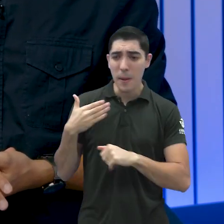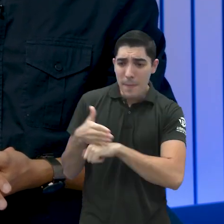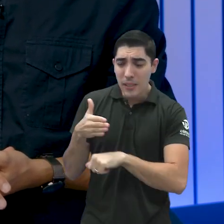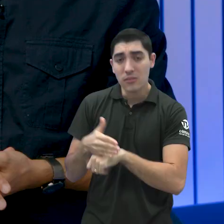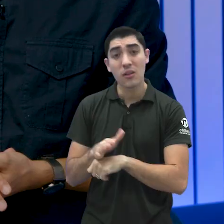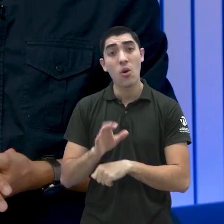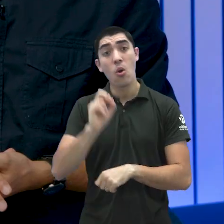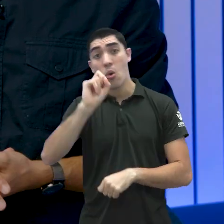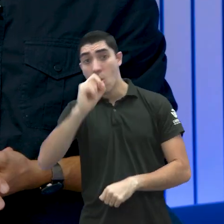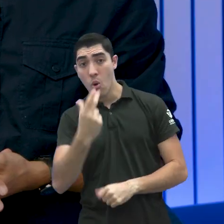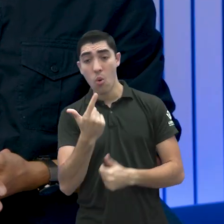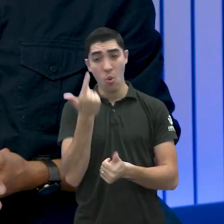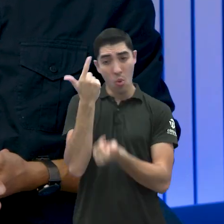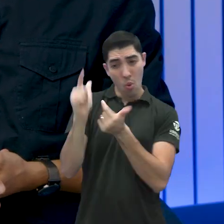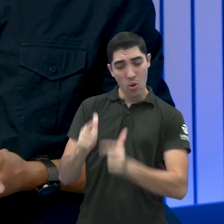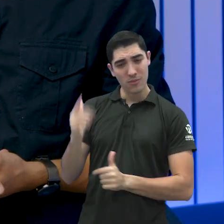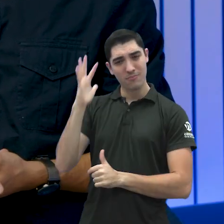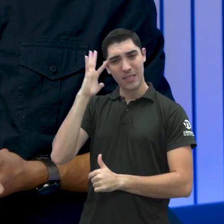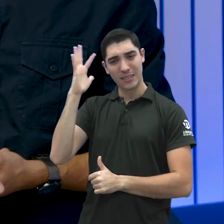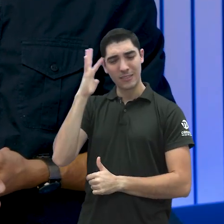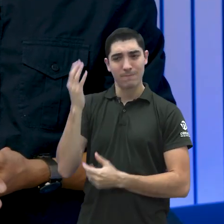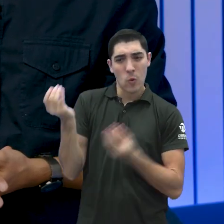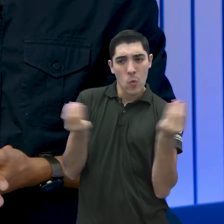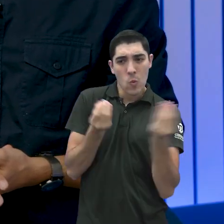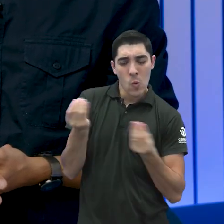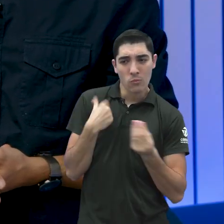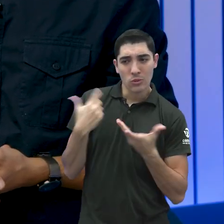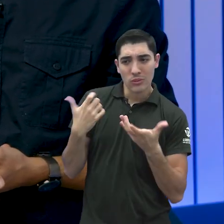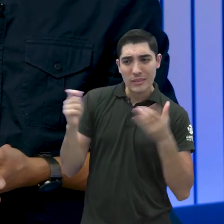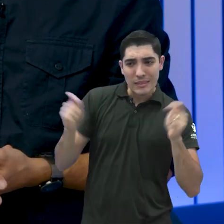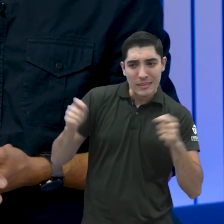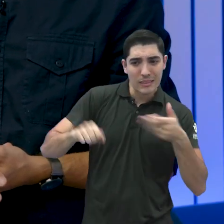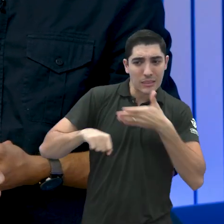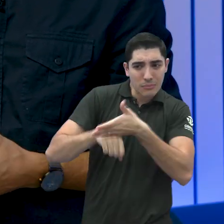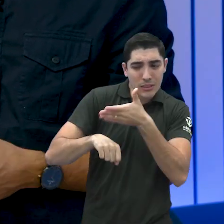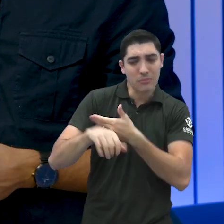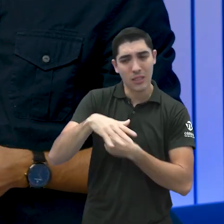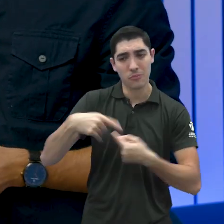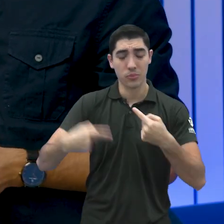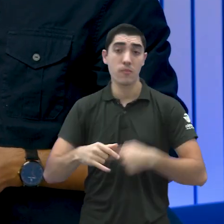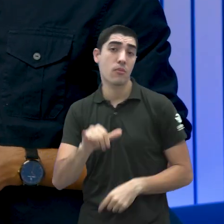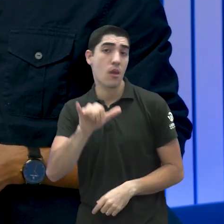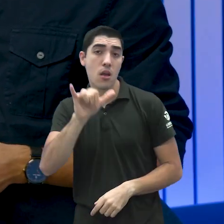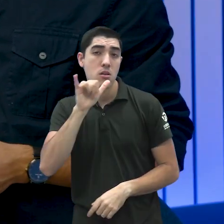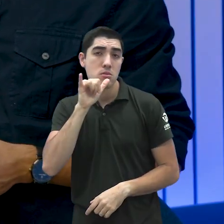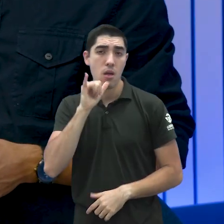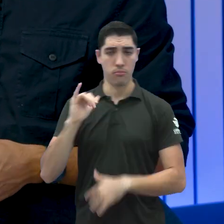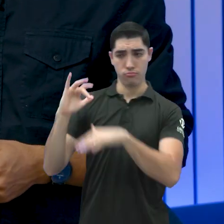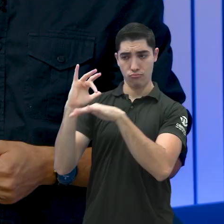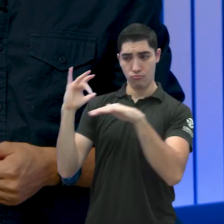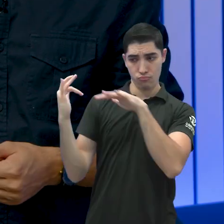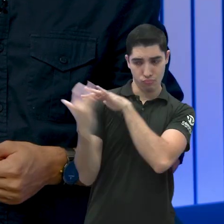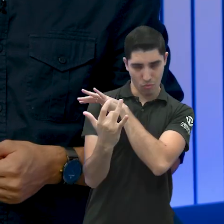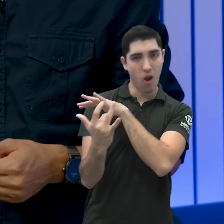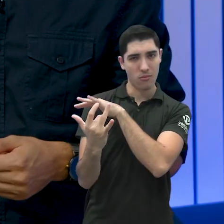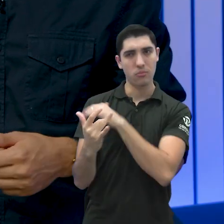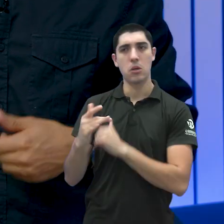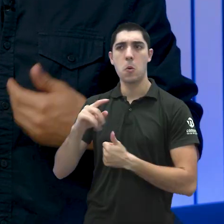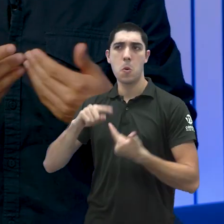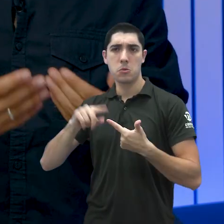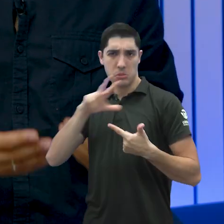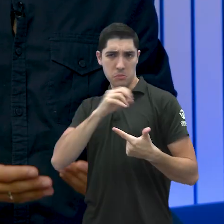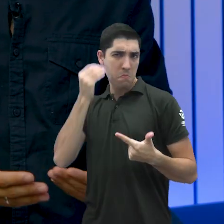outros encontram formas alternativas de participação no dia a dia. Pois é, Marvin, o papel das redes sociais,